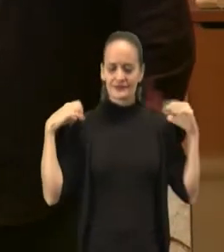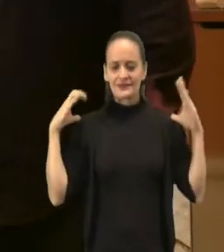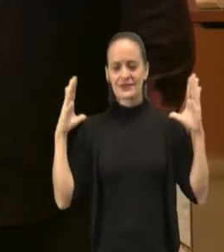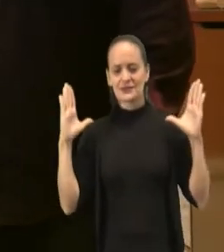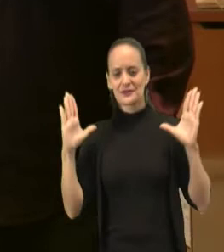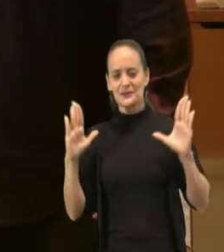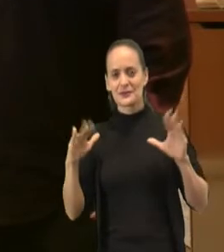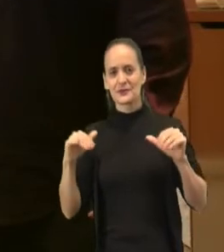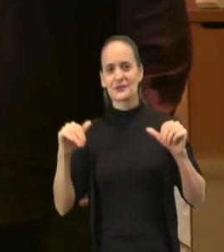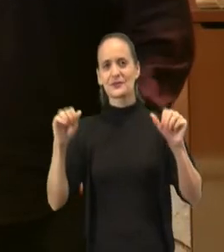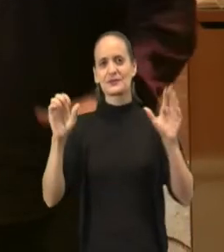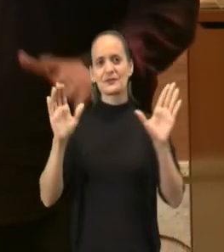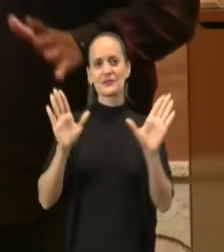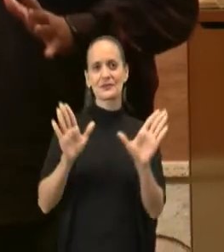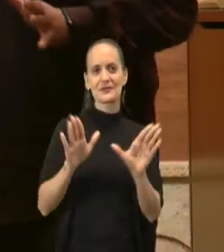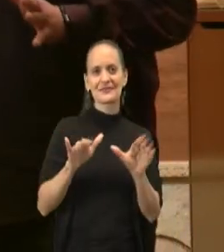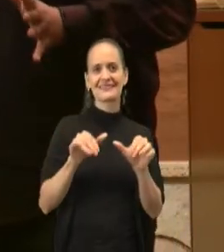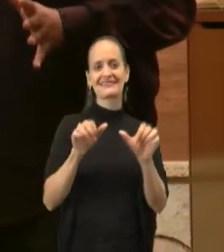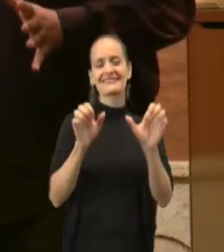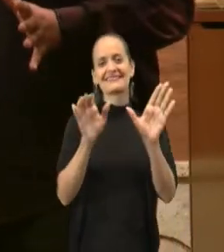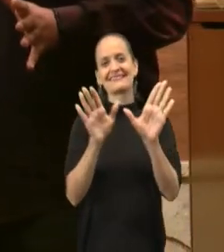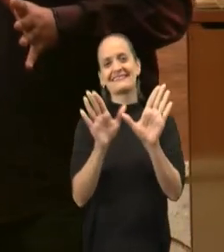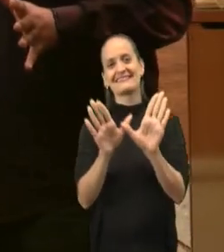tomar as asas da